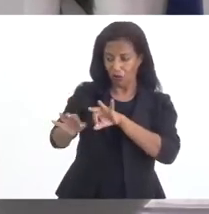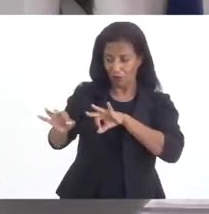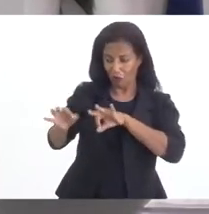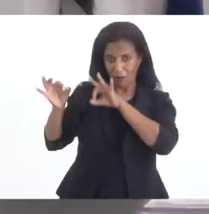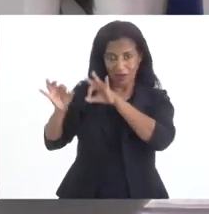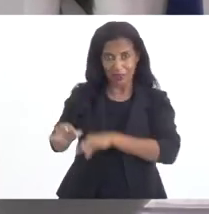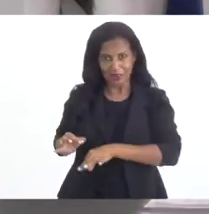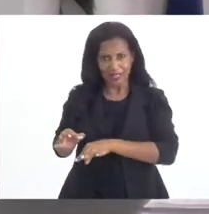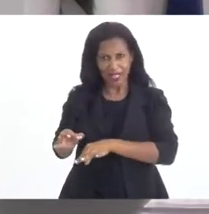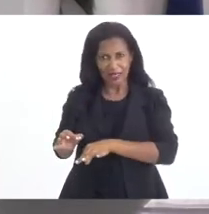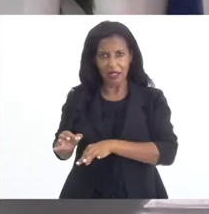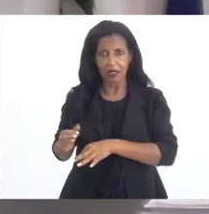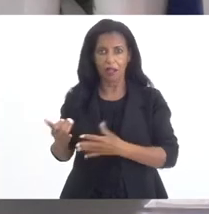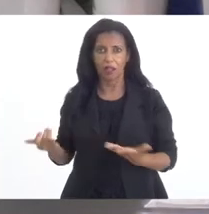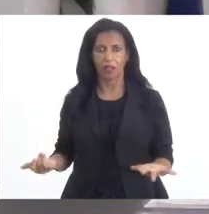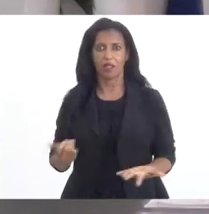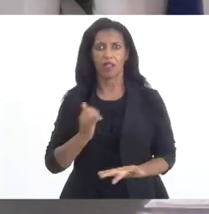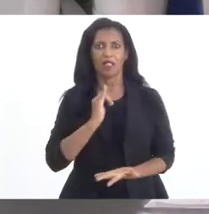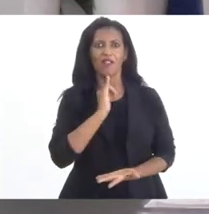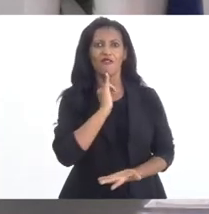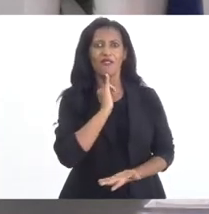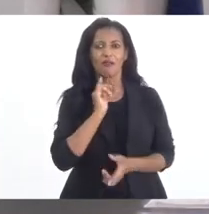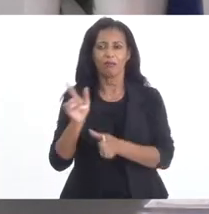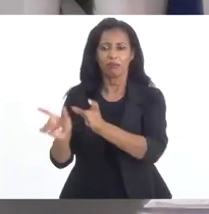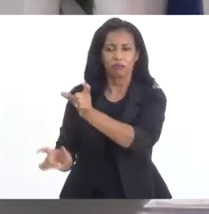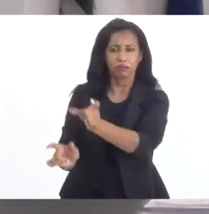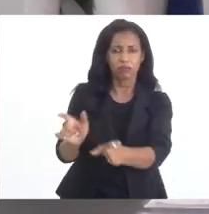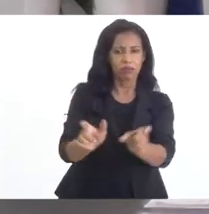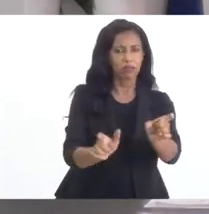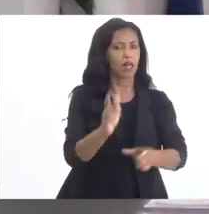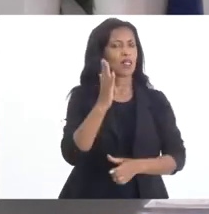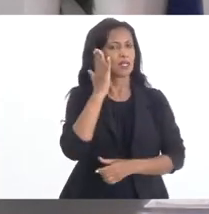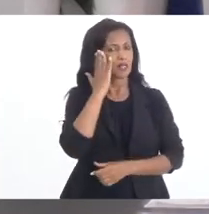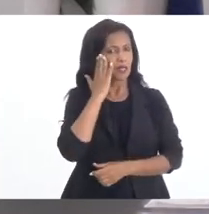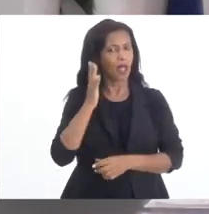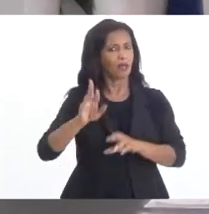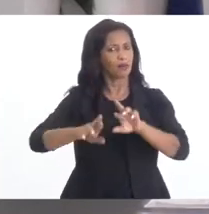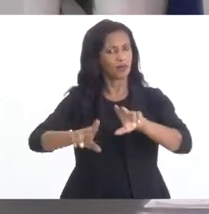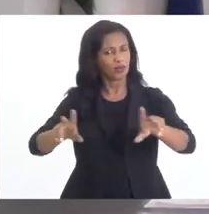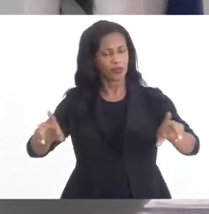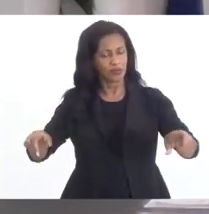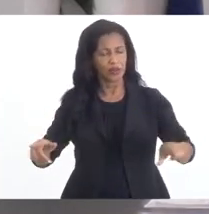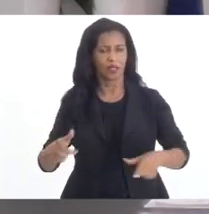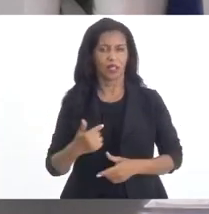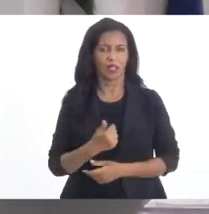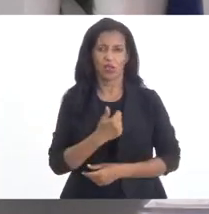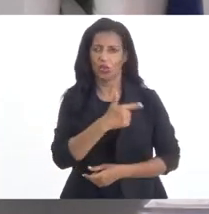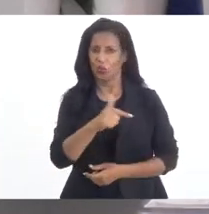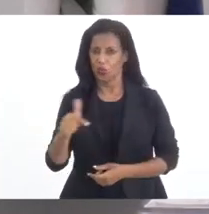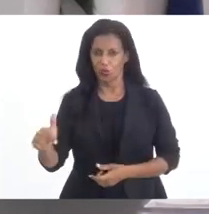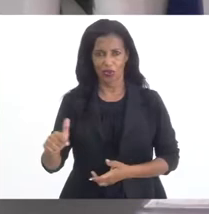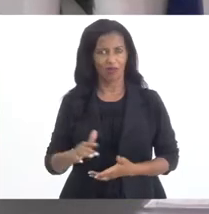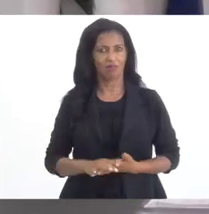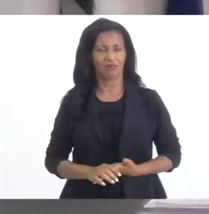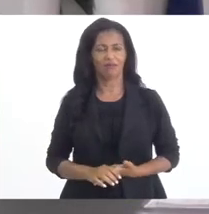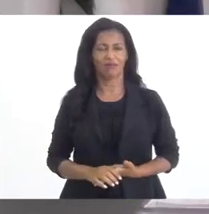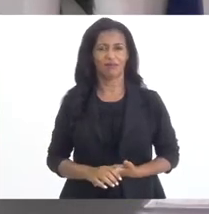adequada, e, infelizmente, a população da Zona Oeste sabe dos diferentes equipamentos públicos que não funcionam de forma